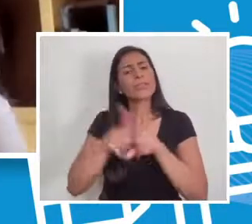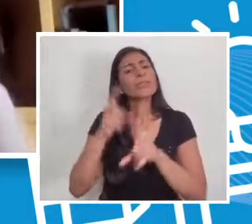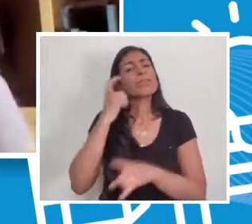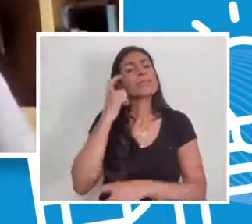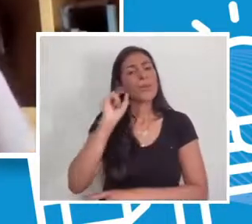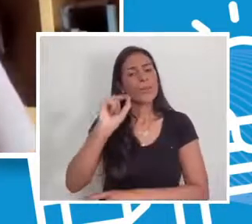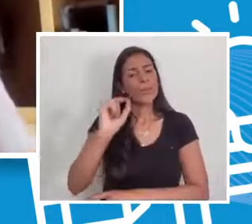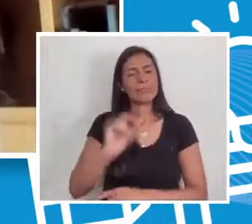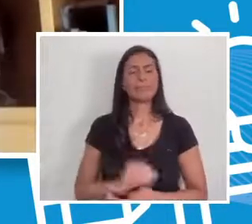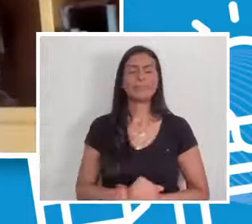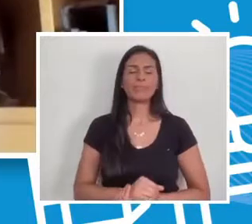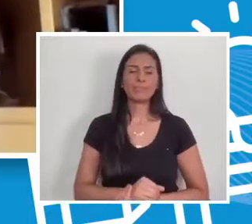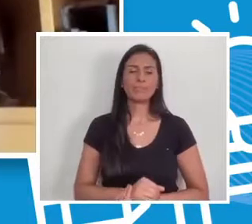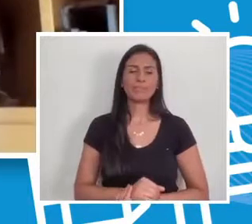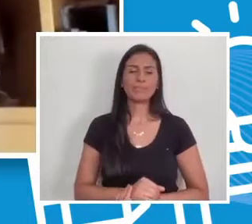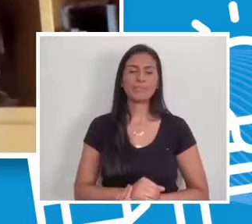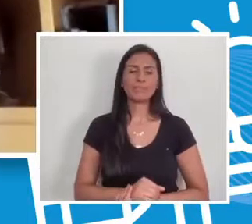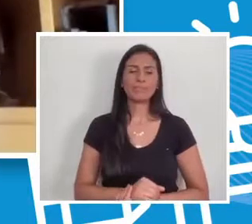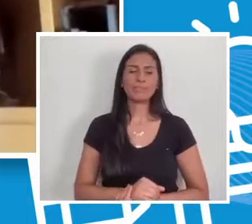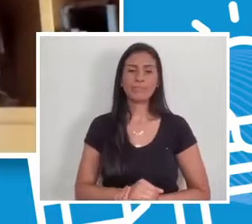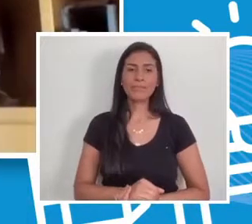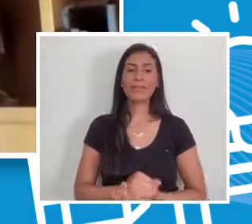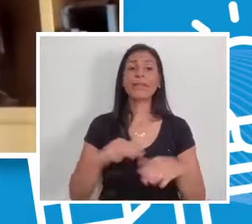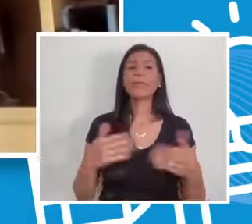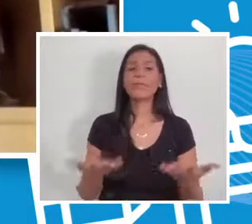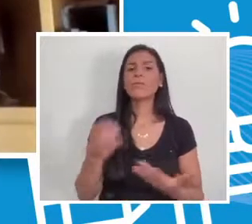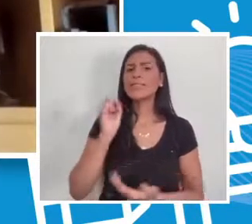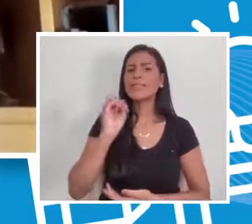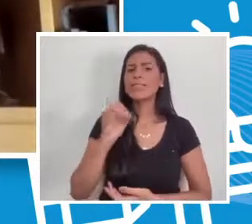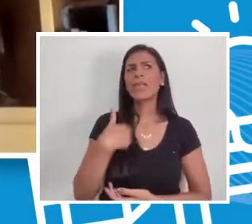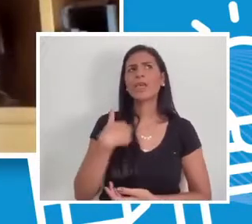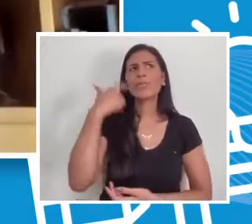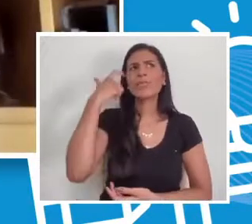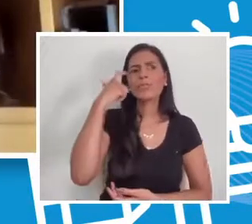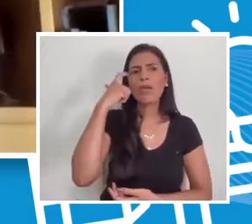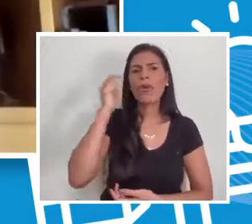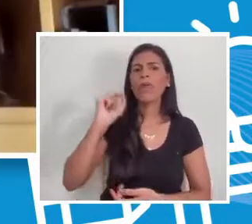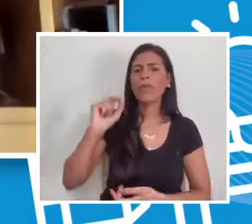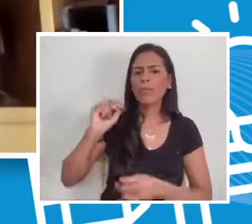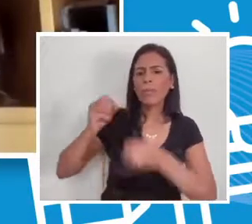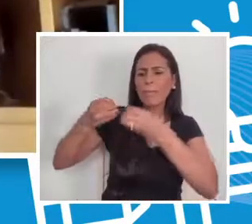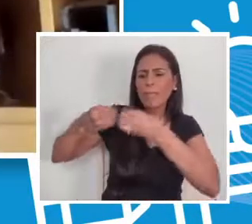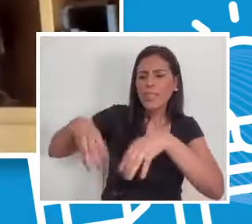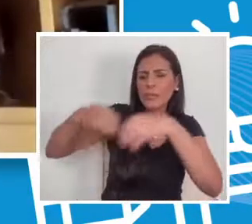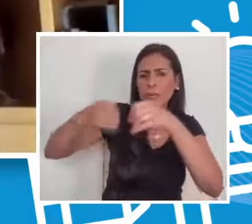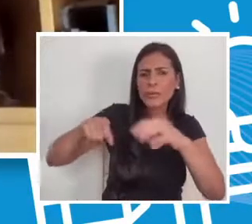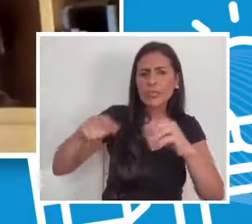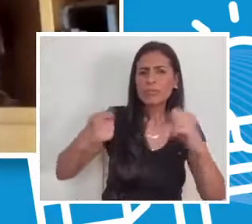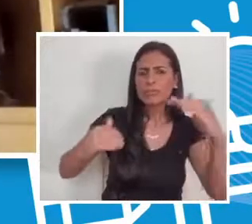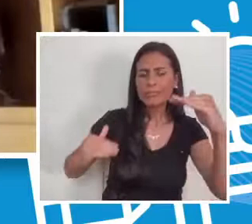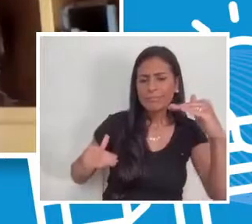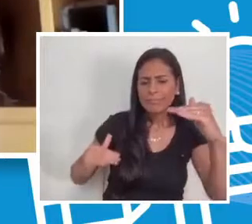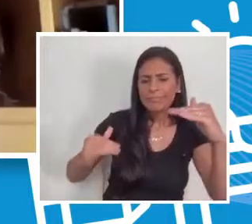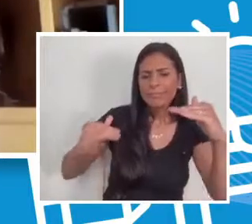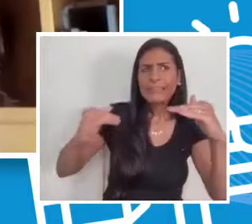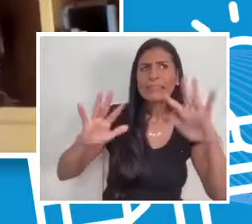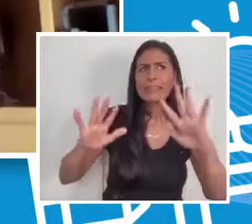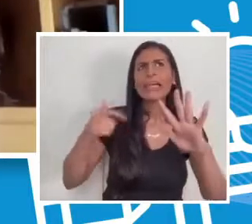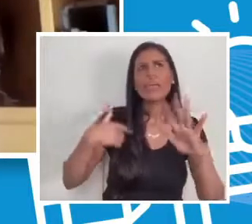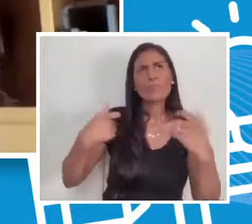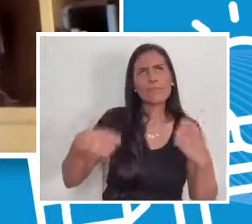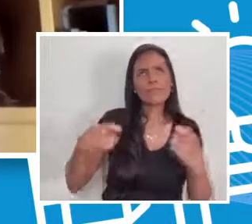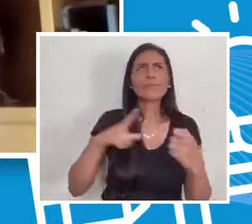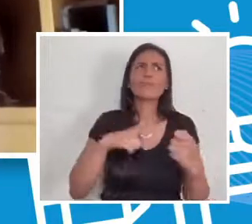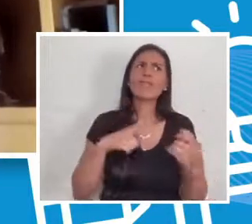uma espécie de redução das defasagens, eu vou ter que me fazer uma pergunta, eu vou ter que ter uma ideia de